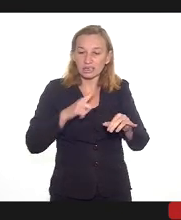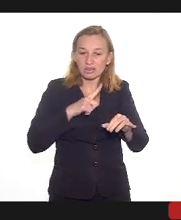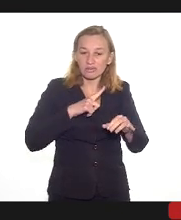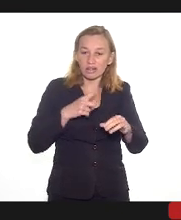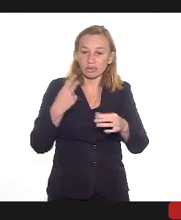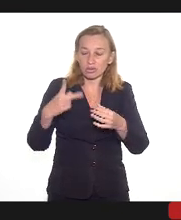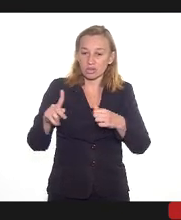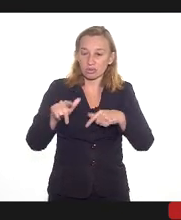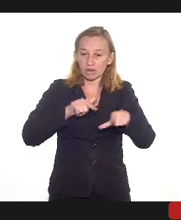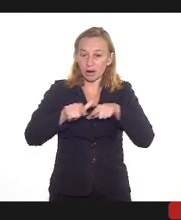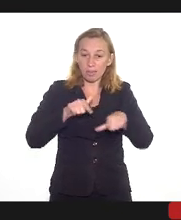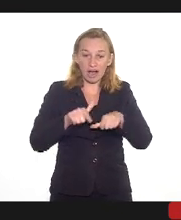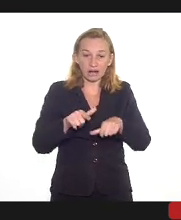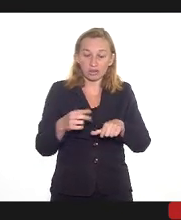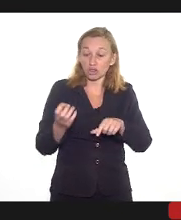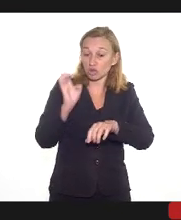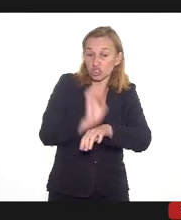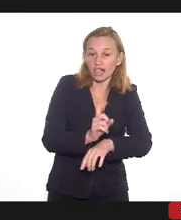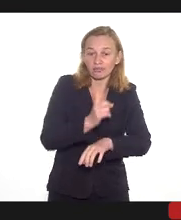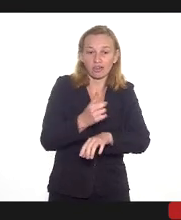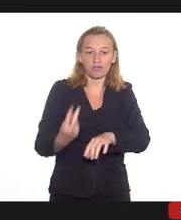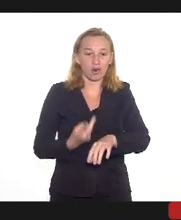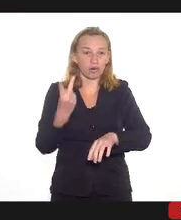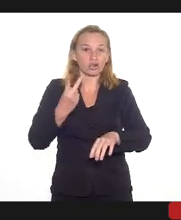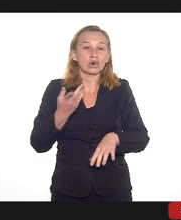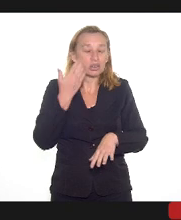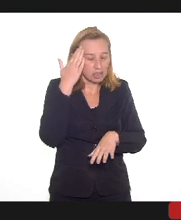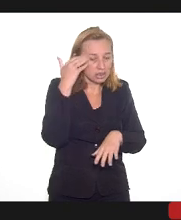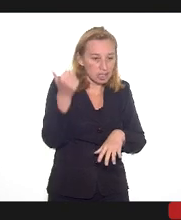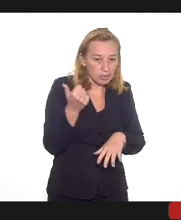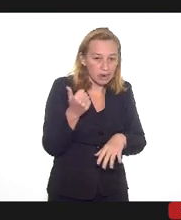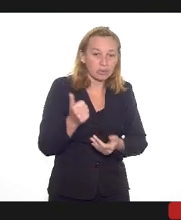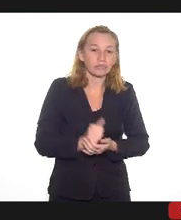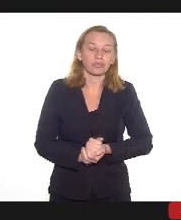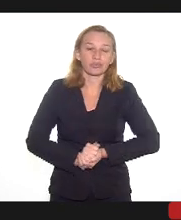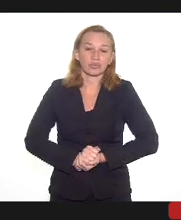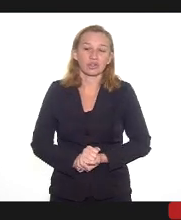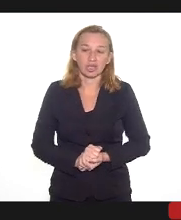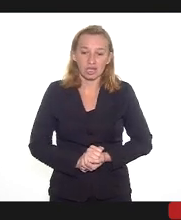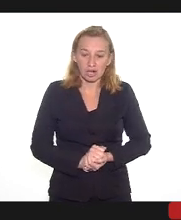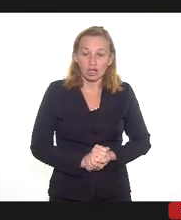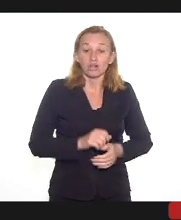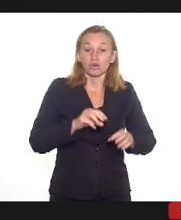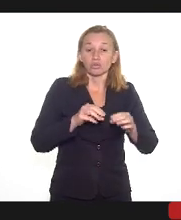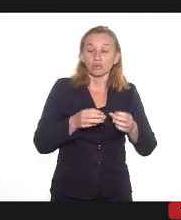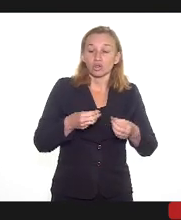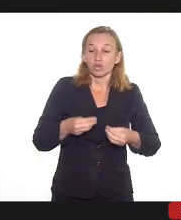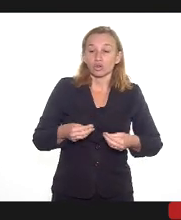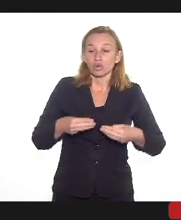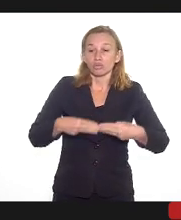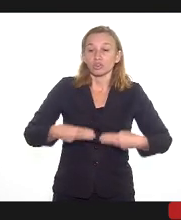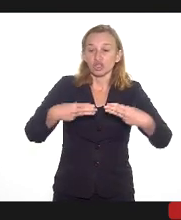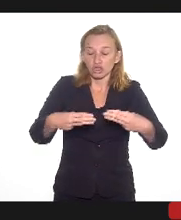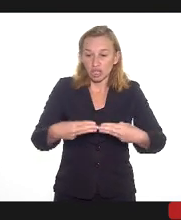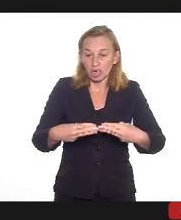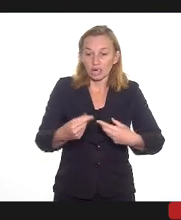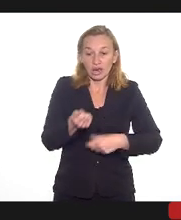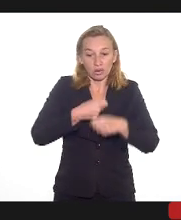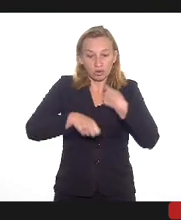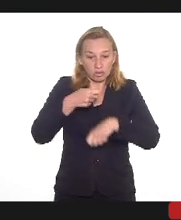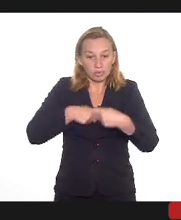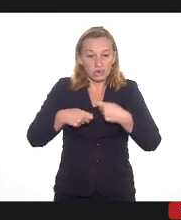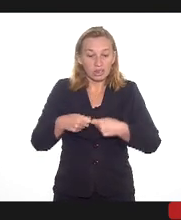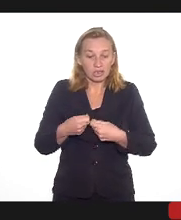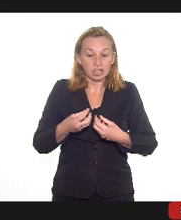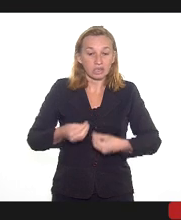E a gente sabe que tanto uma nota da própria do Ministério da Economia garante o enquadramento de